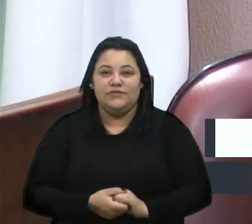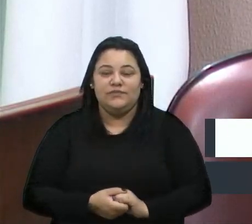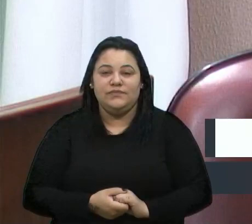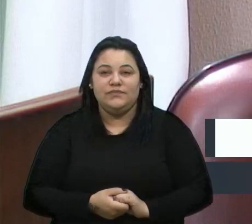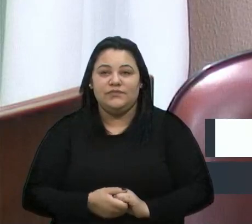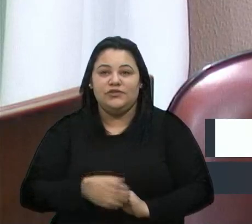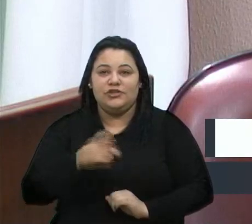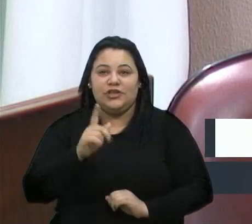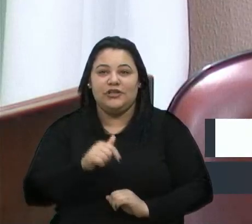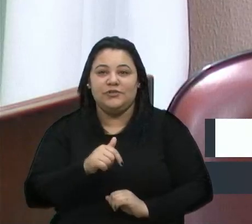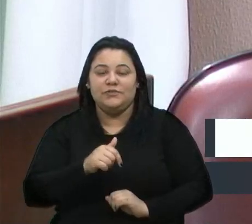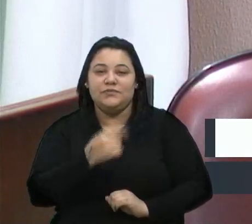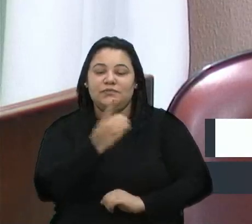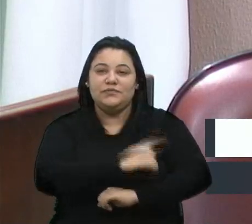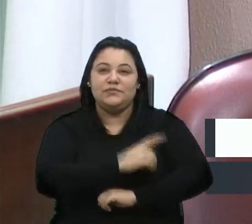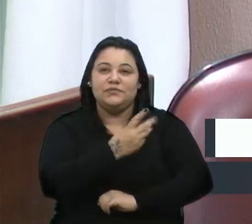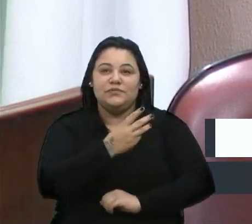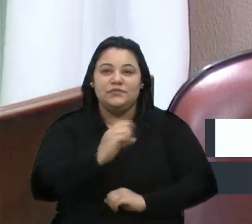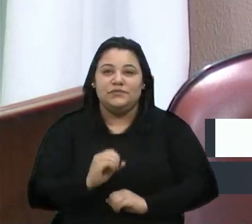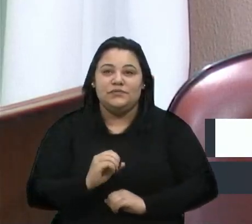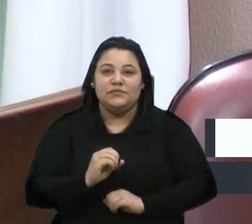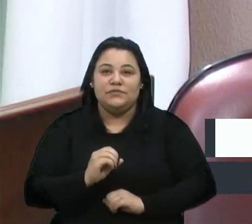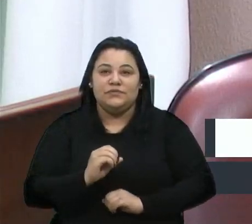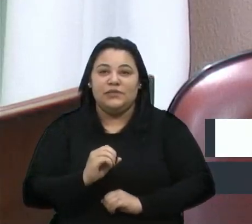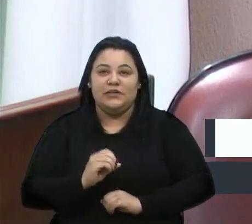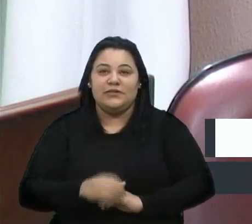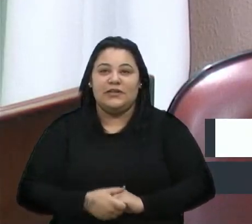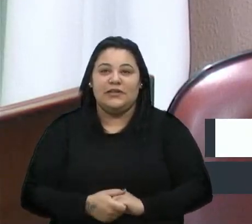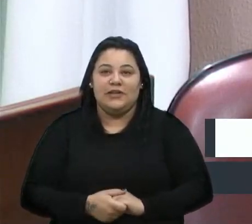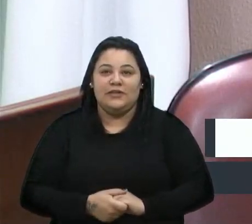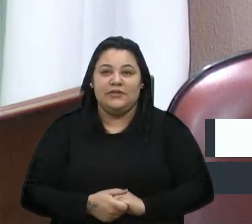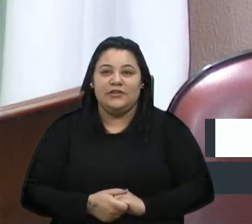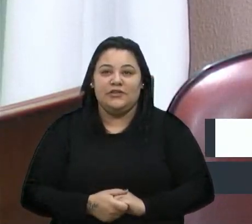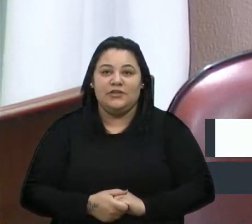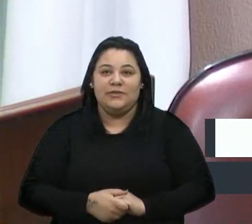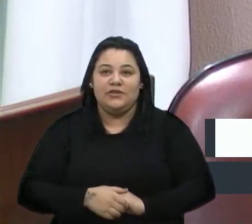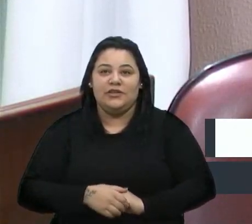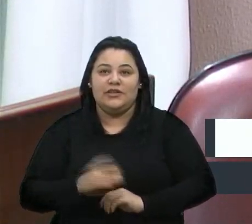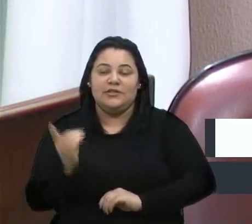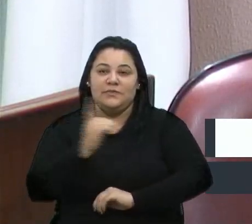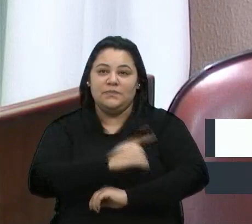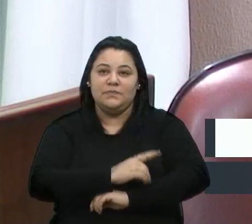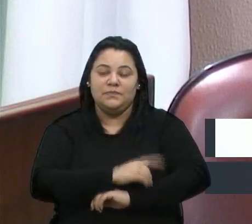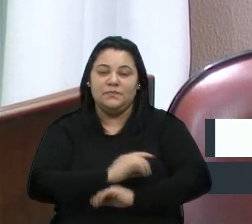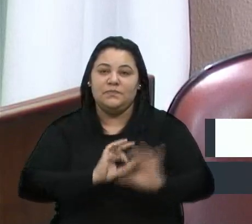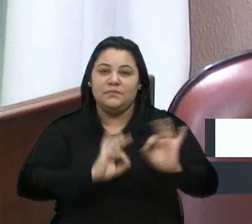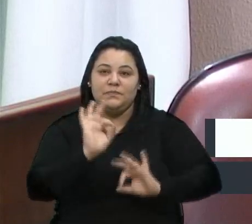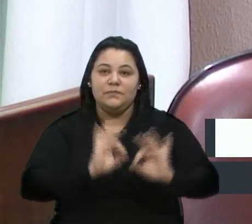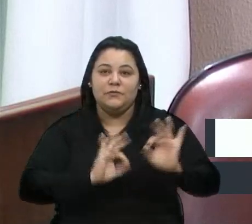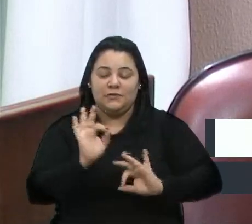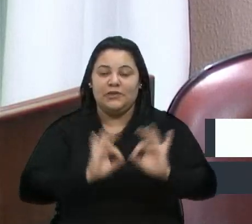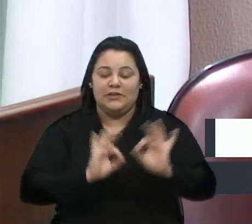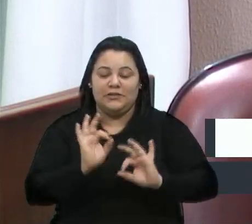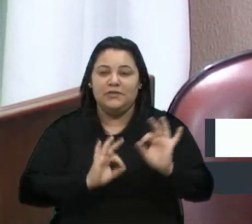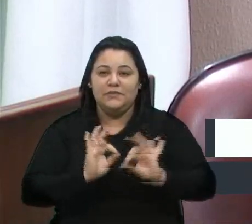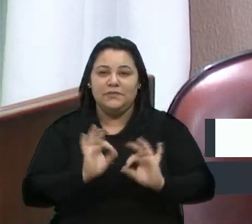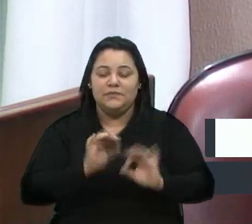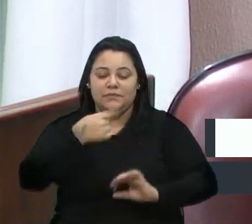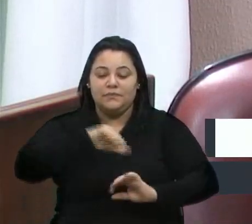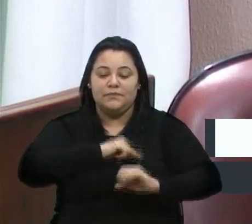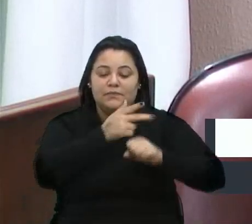30, a partir das 7h, acontece aqui na casa o Cine Plenário, organizado pela escola, onde a gente vai